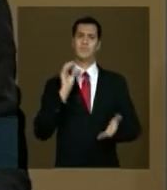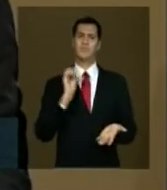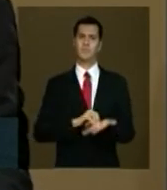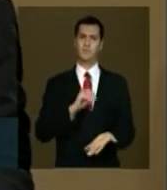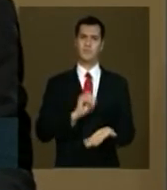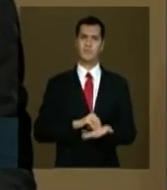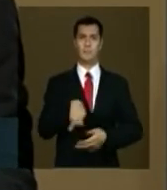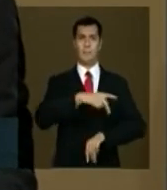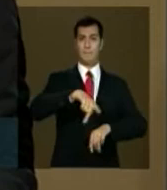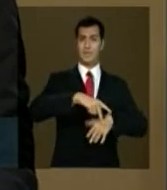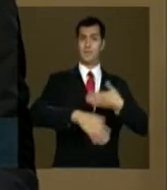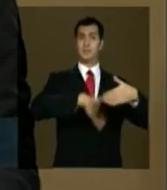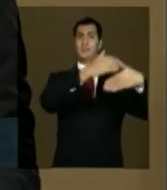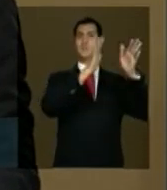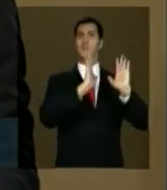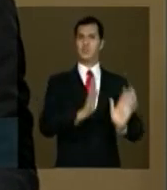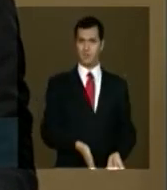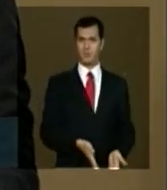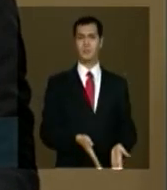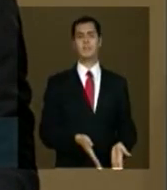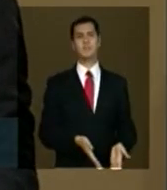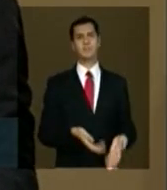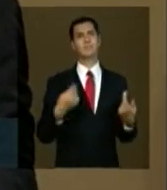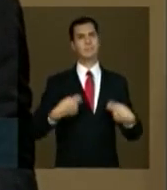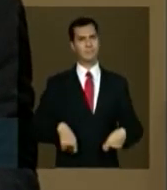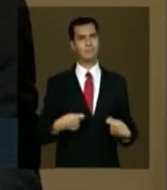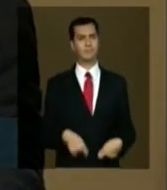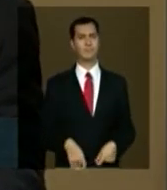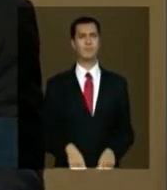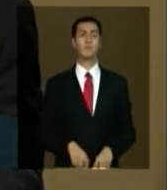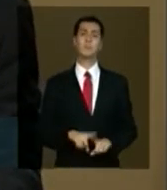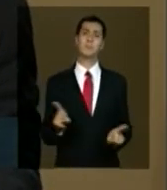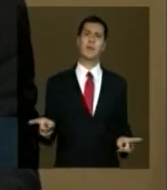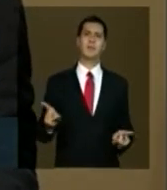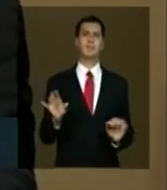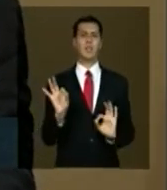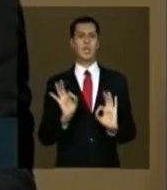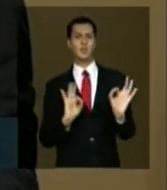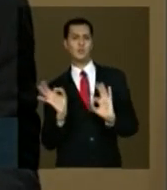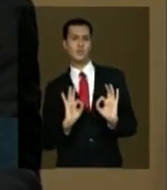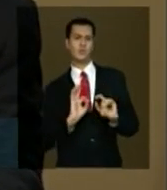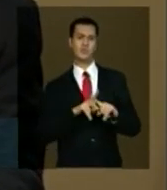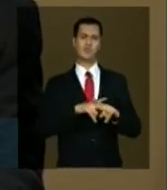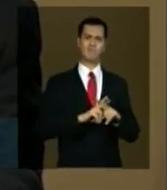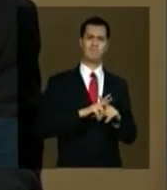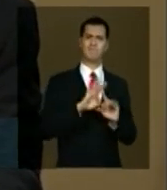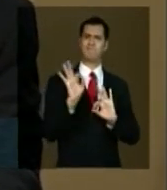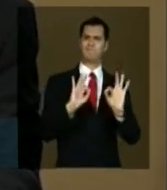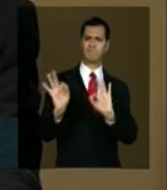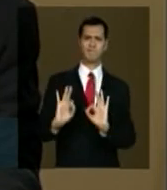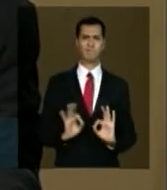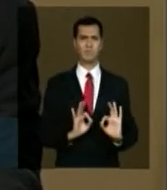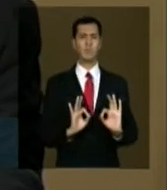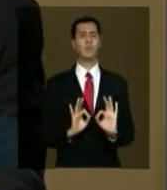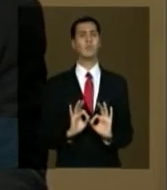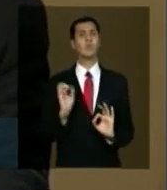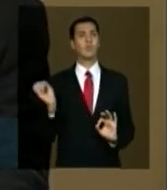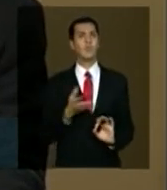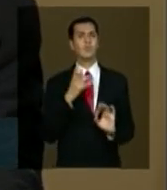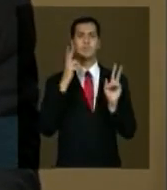desenvolvidos mas com ajustes e novas perspectivas O inegável Legado positivo dos